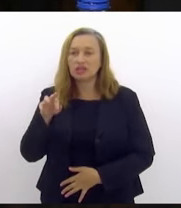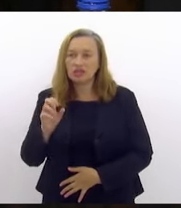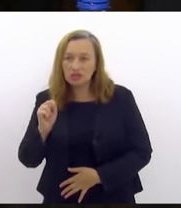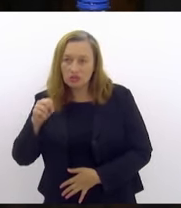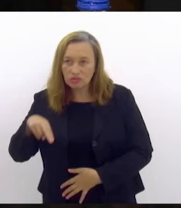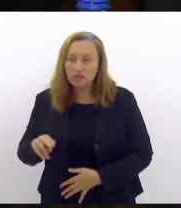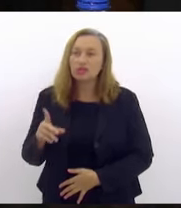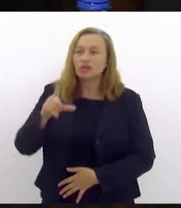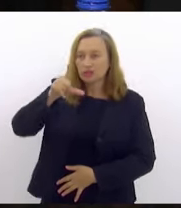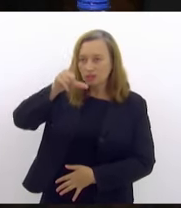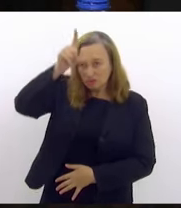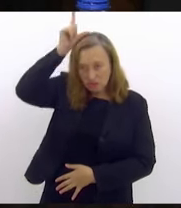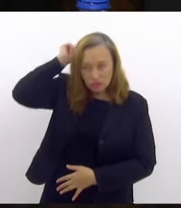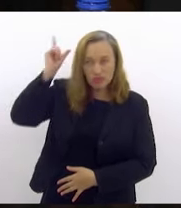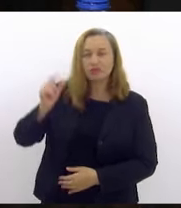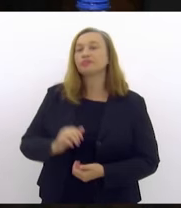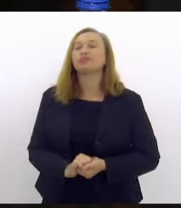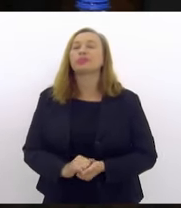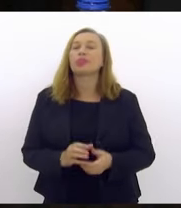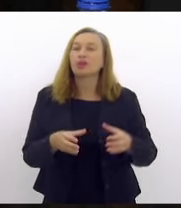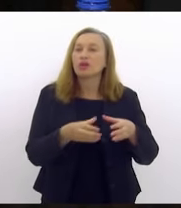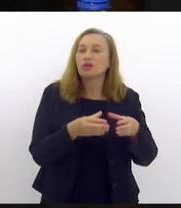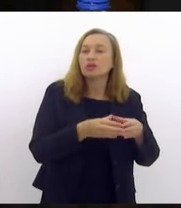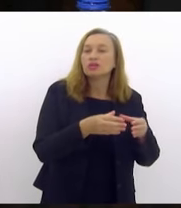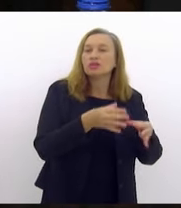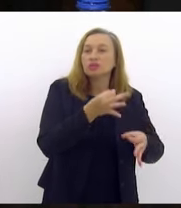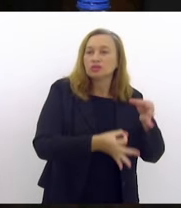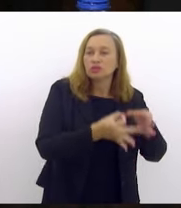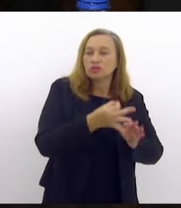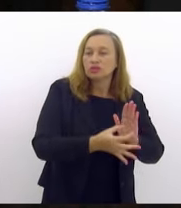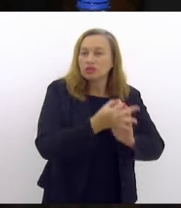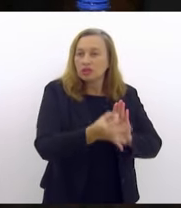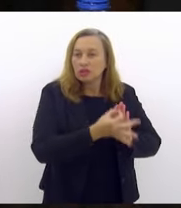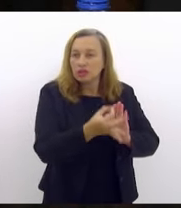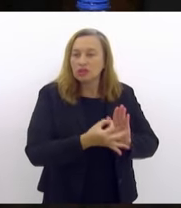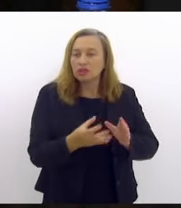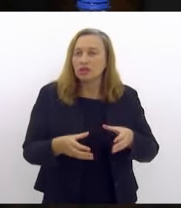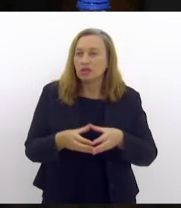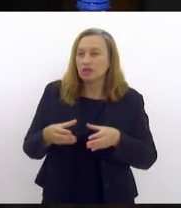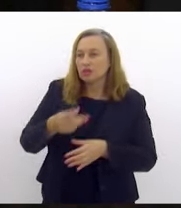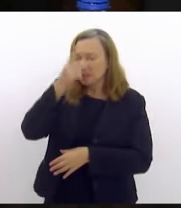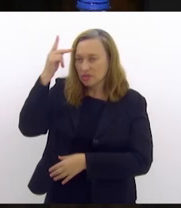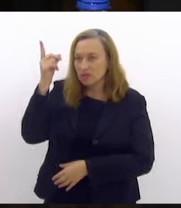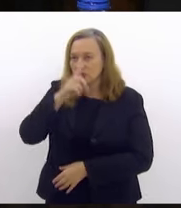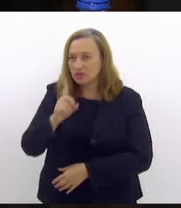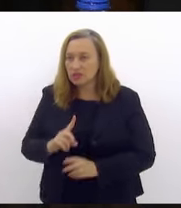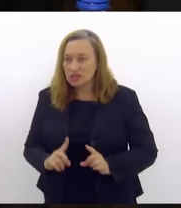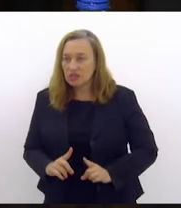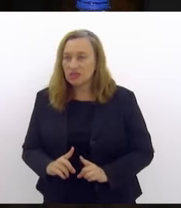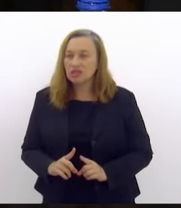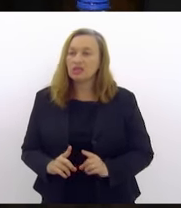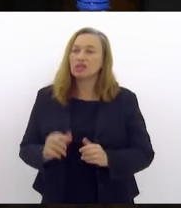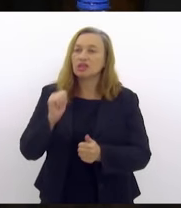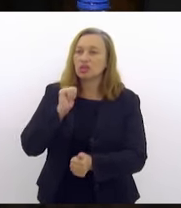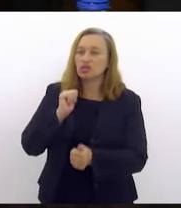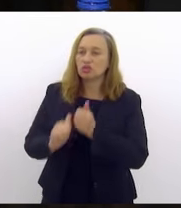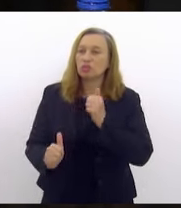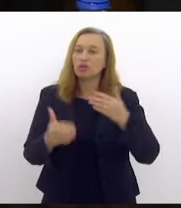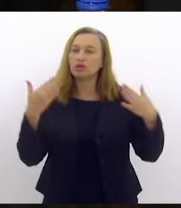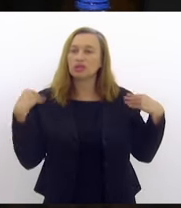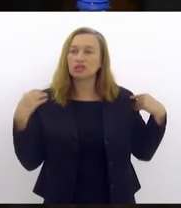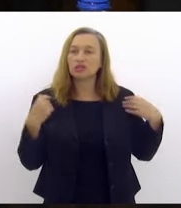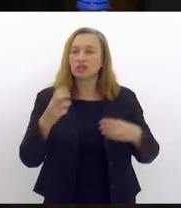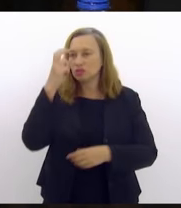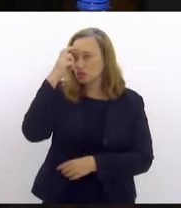Paulo. Pendente de parecer das Comissões de Constituição e Justiça, da pessoa com deficiências de esporte e lazer,